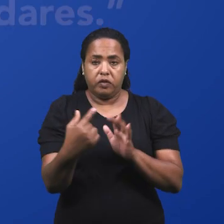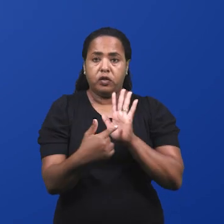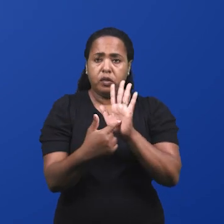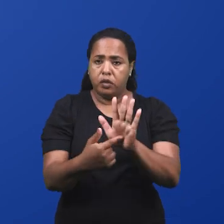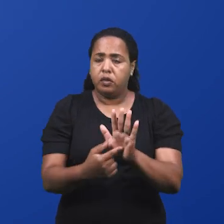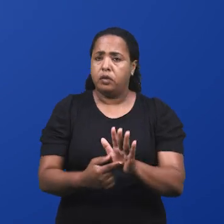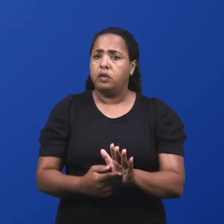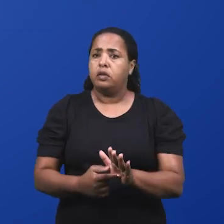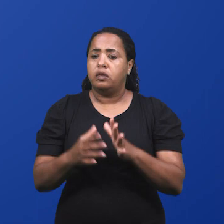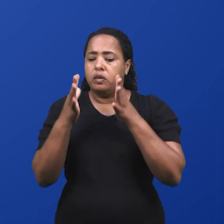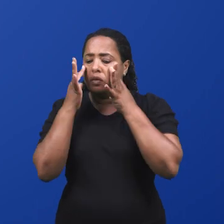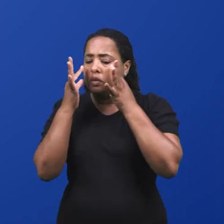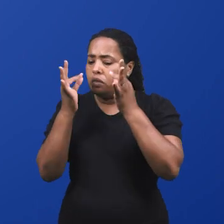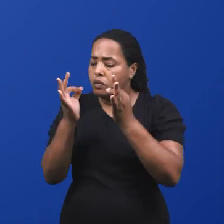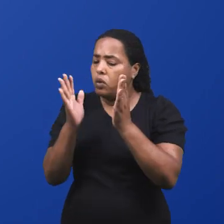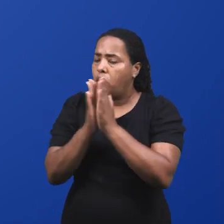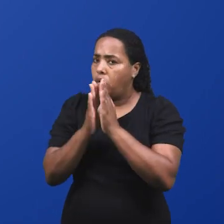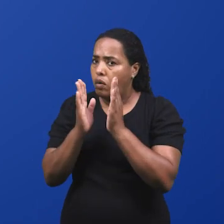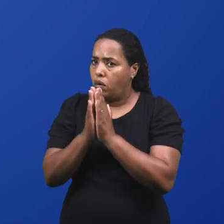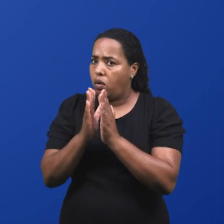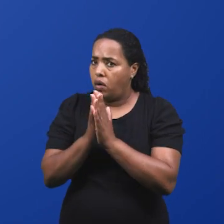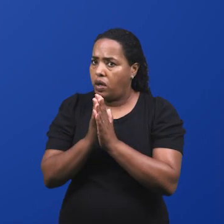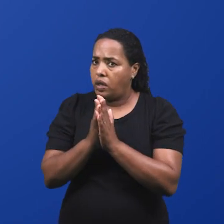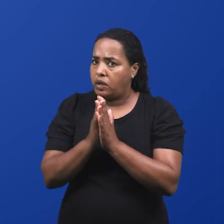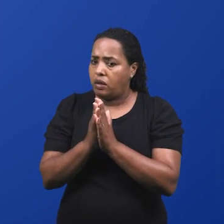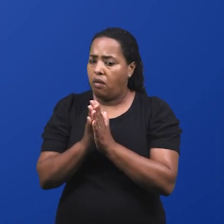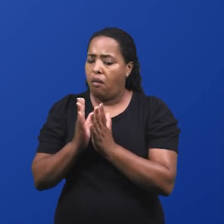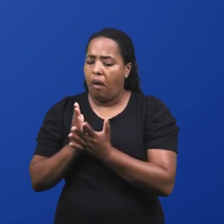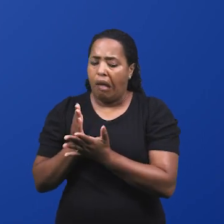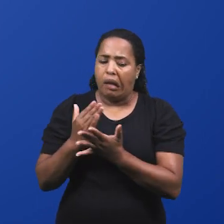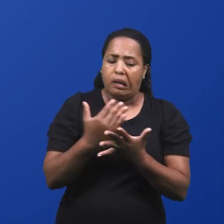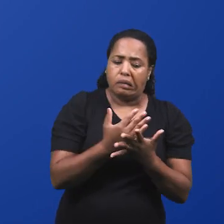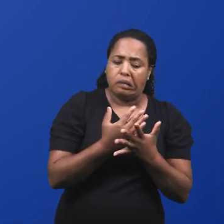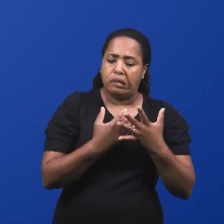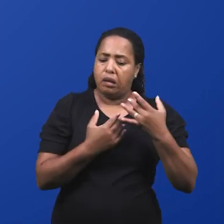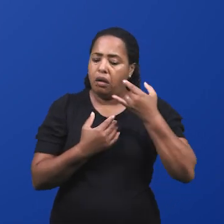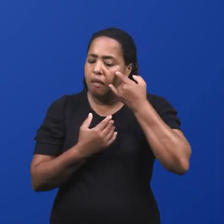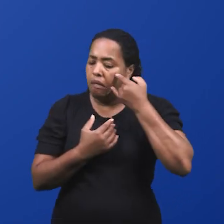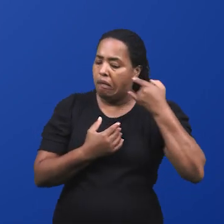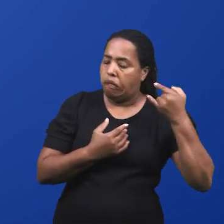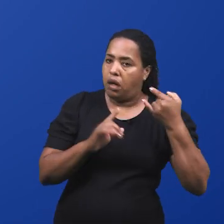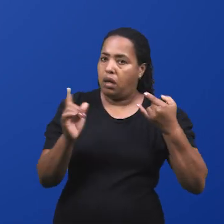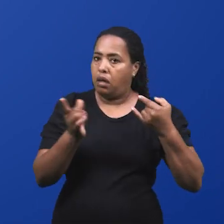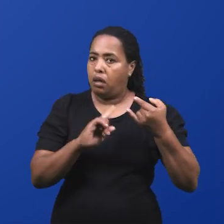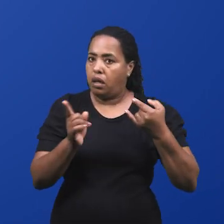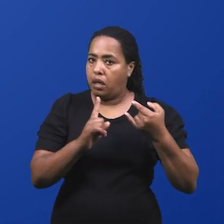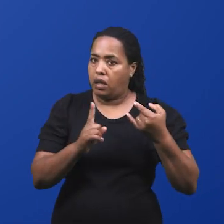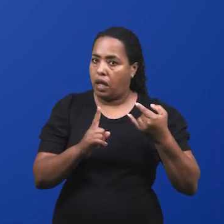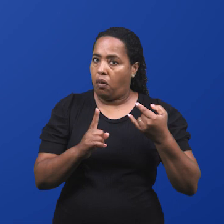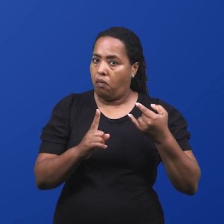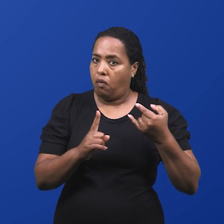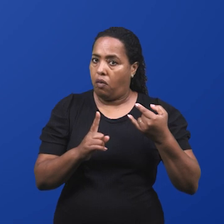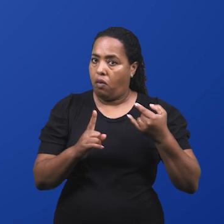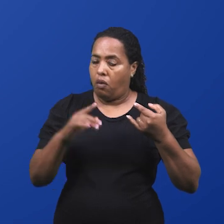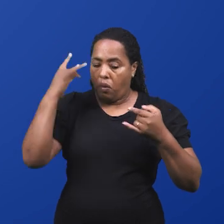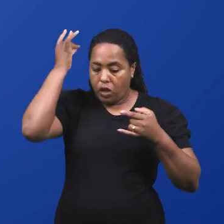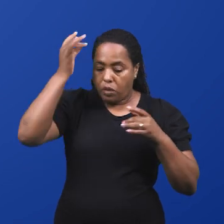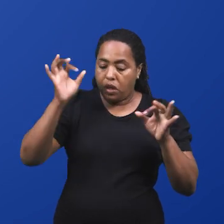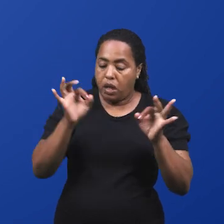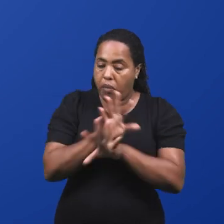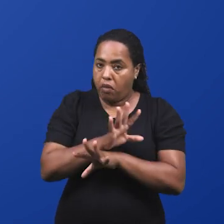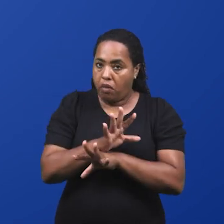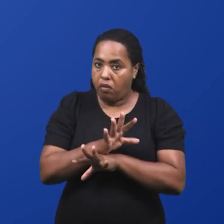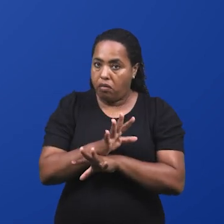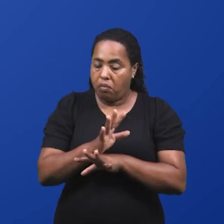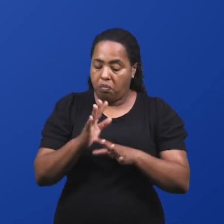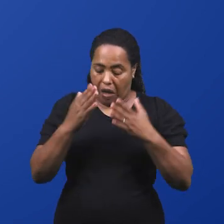em Mateus capítulo 26, verso 41. Vigiai e orai, para que não entreis em tentação. O espírito, na verdade,